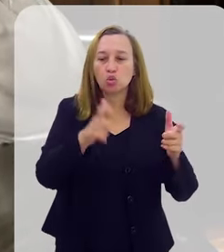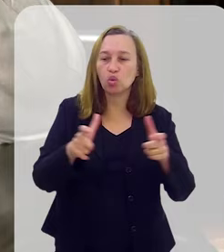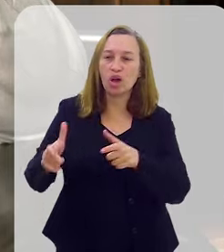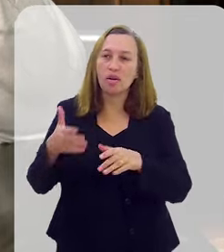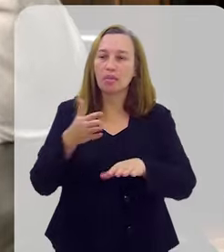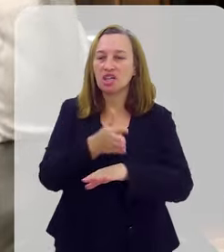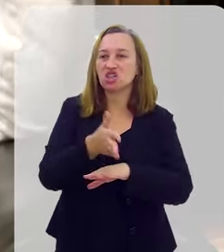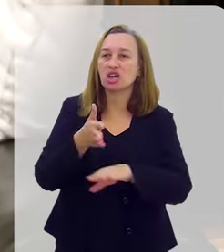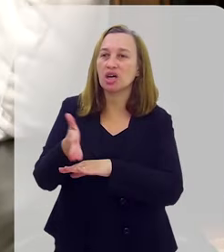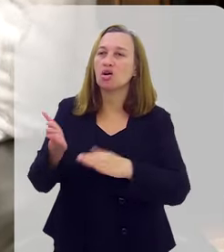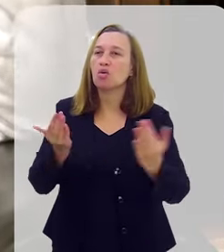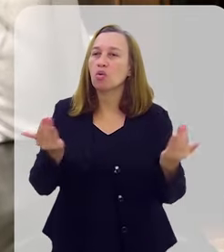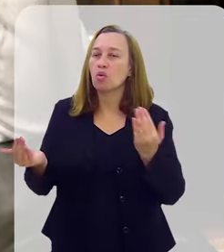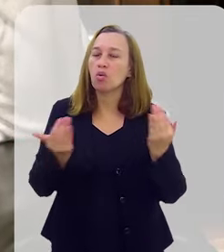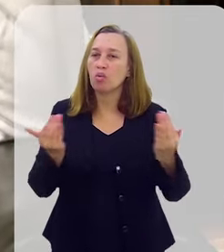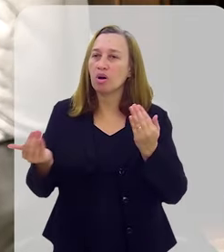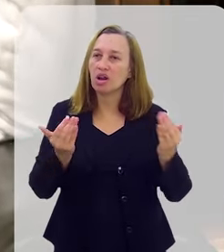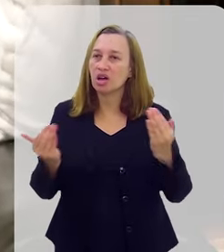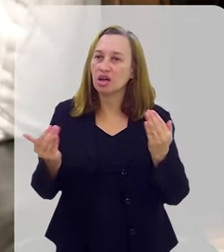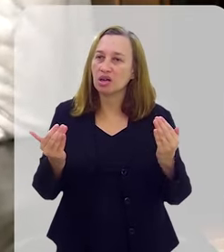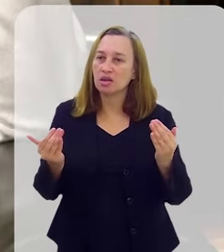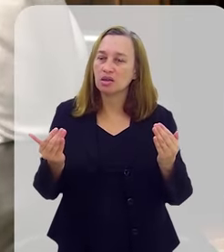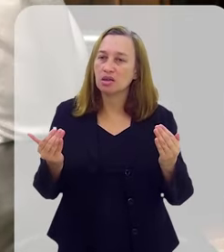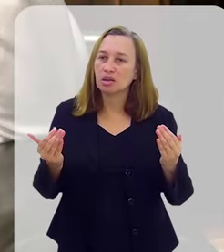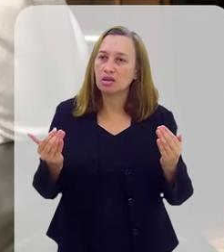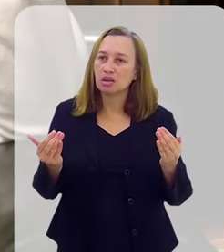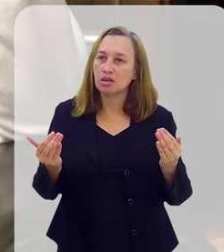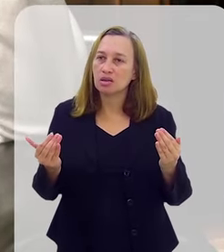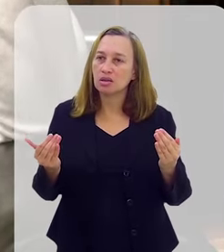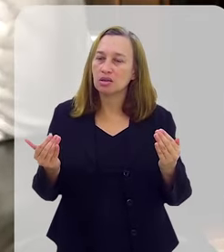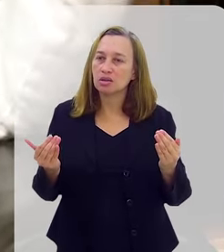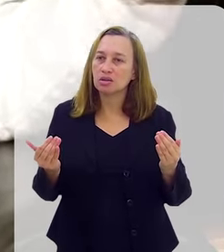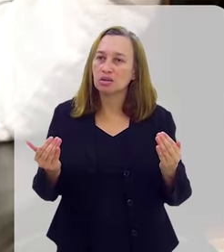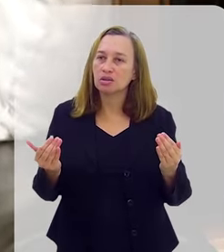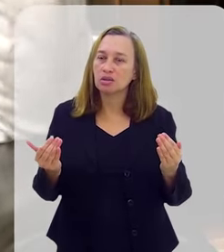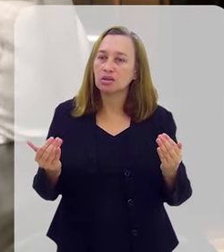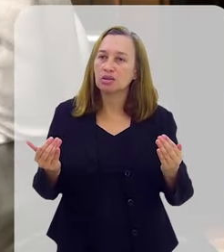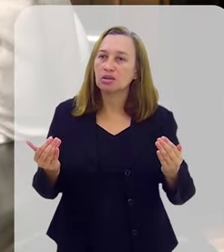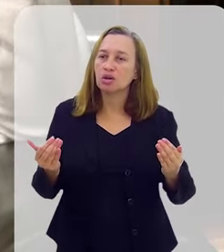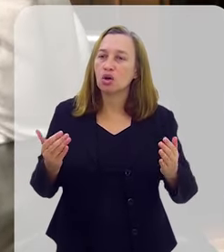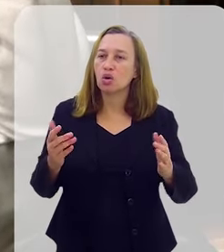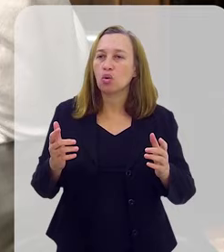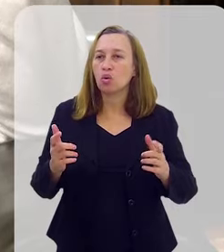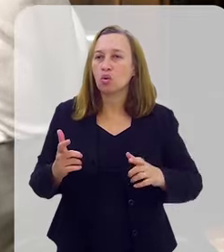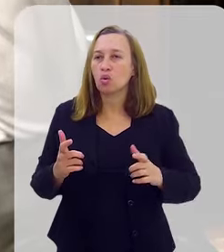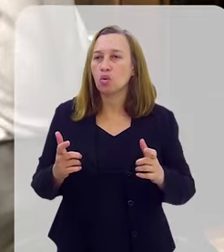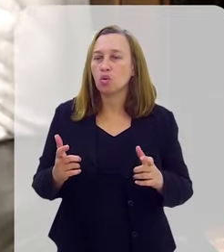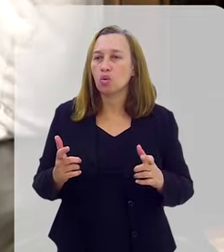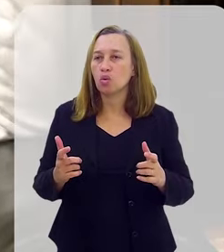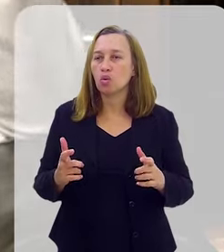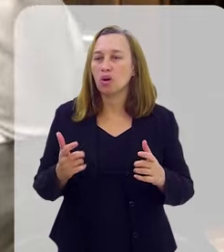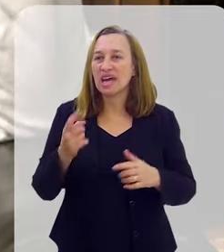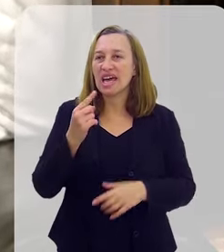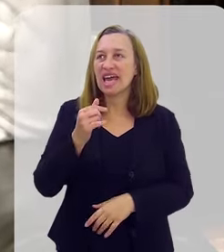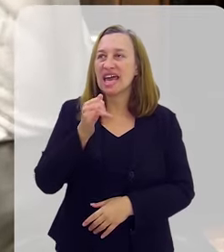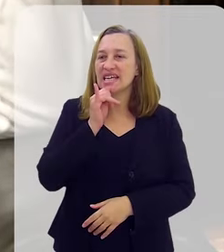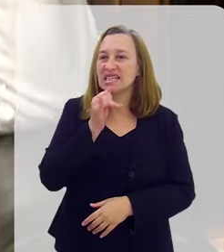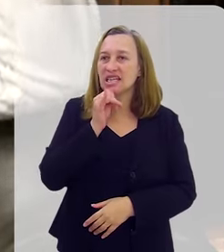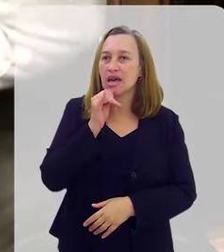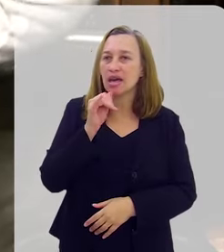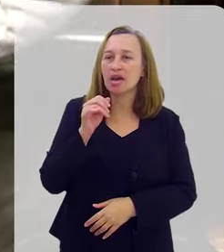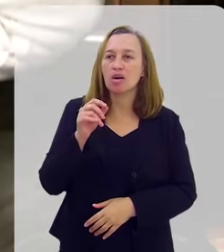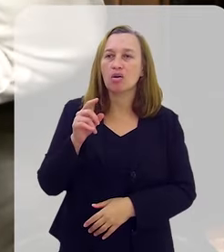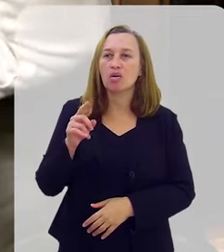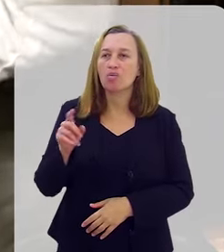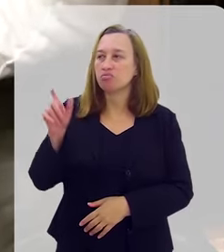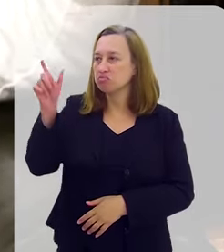chegar. Uhum. Aí, comparando ao secular até, e você vai entender o que eu estou querendo dizer, por exemplo, o americano ele pensa